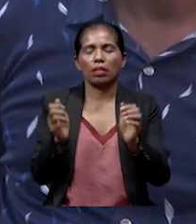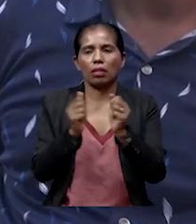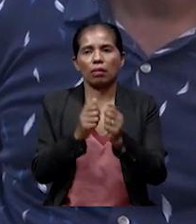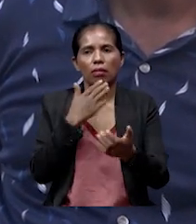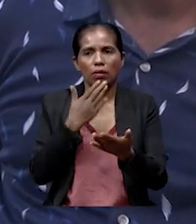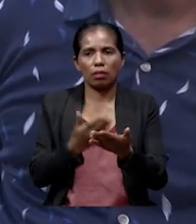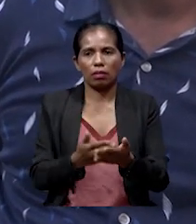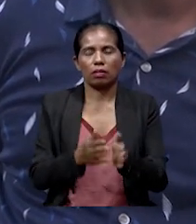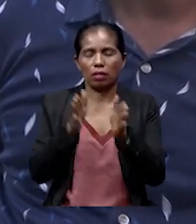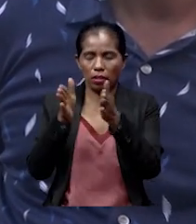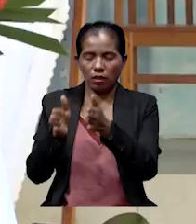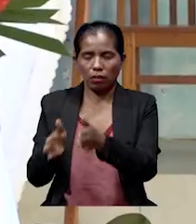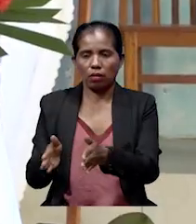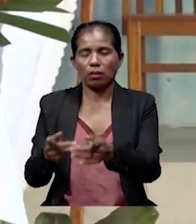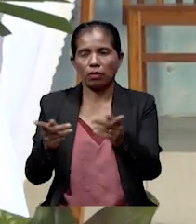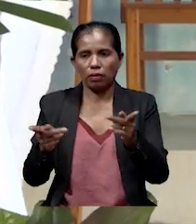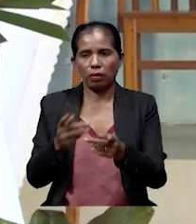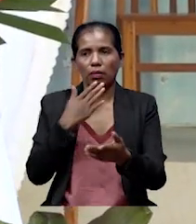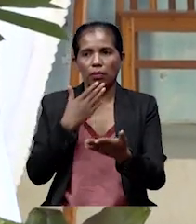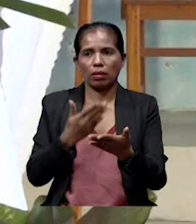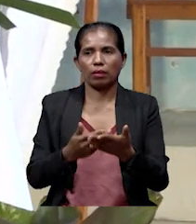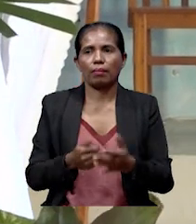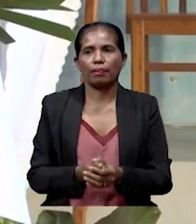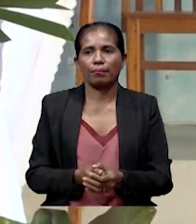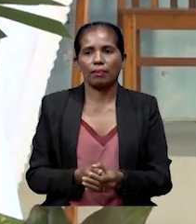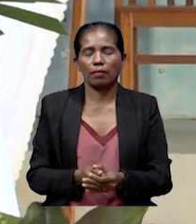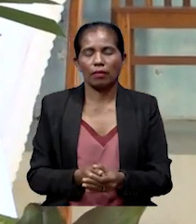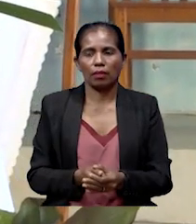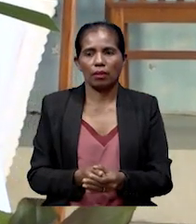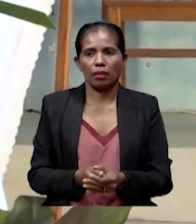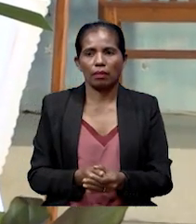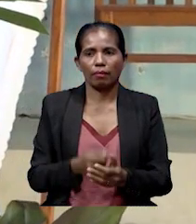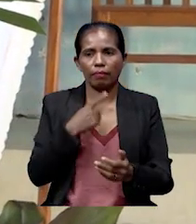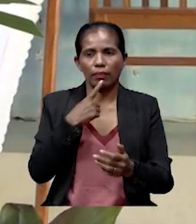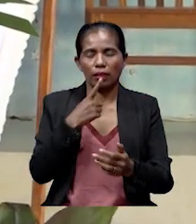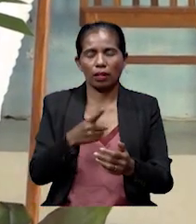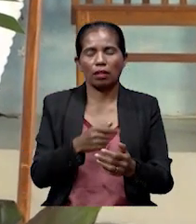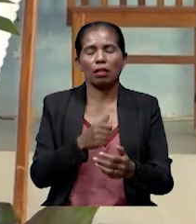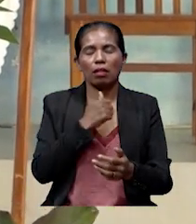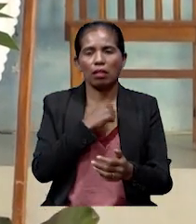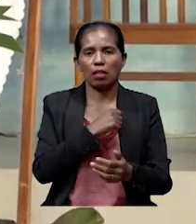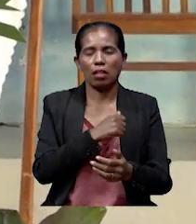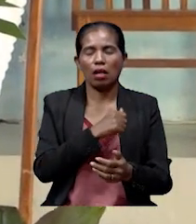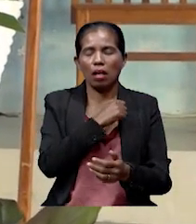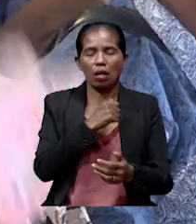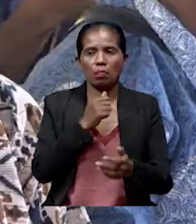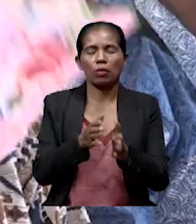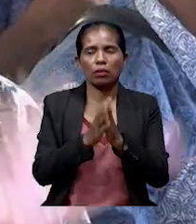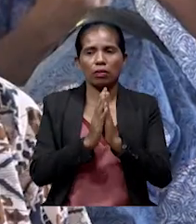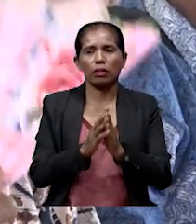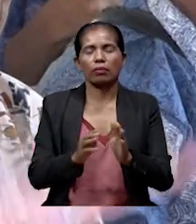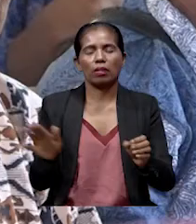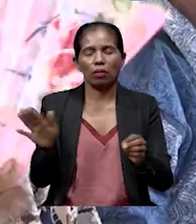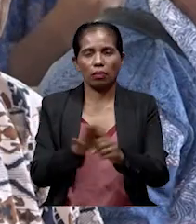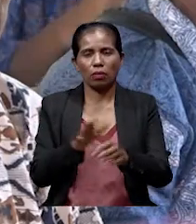e a coi mos o fati digno. E a missa amo celebrante de Onísio Berek, justo ba família Matabian, mas que na con ho